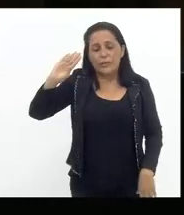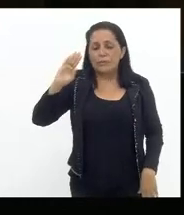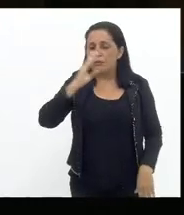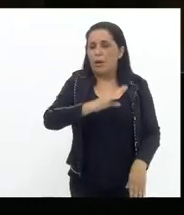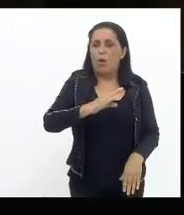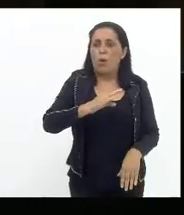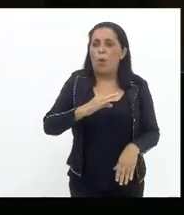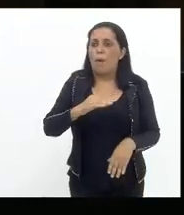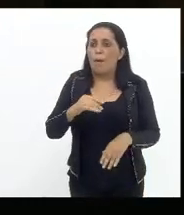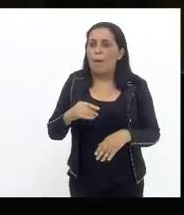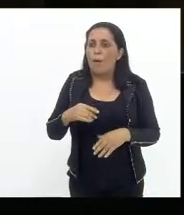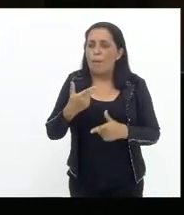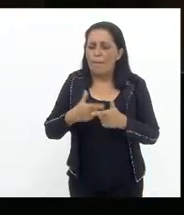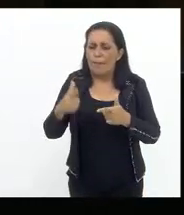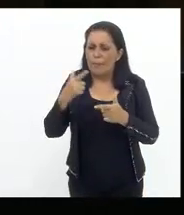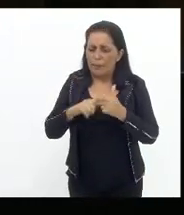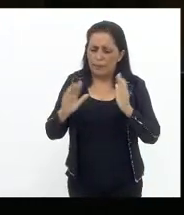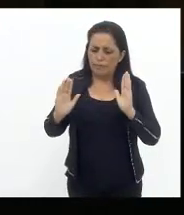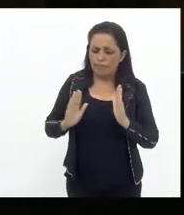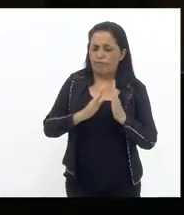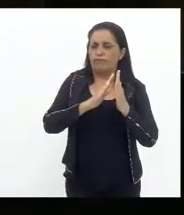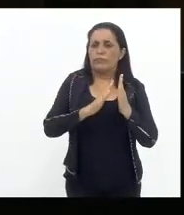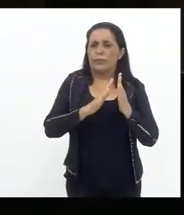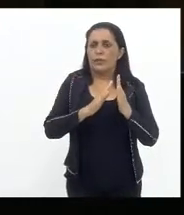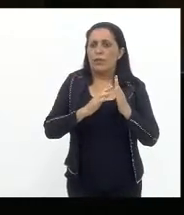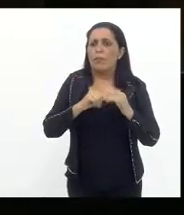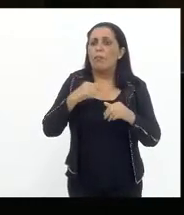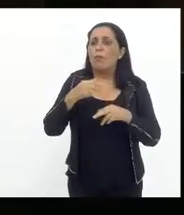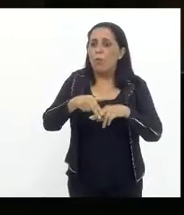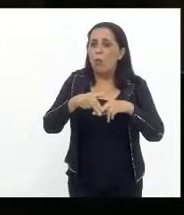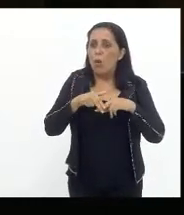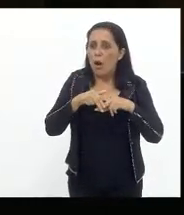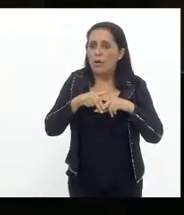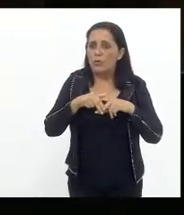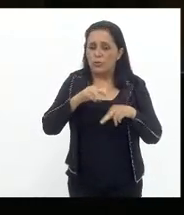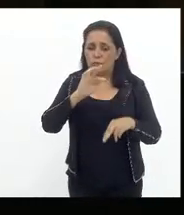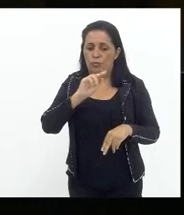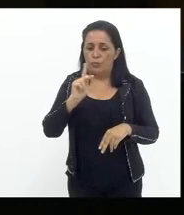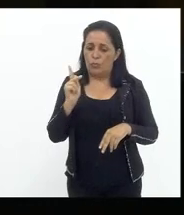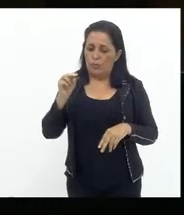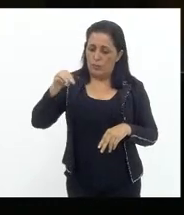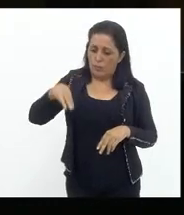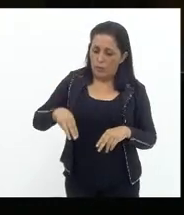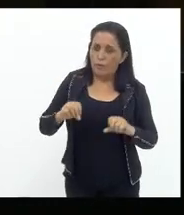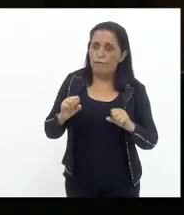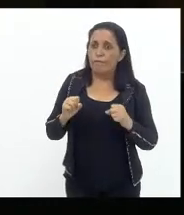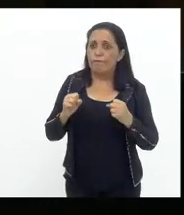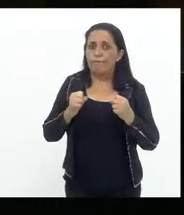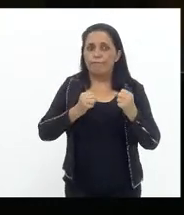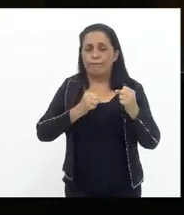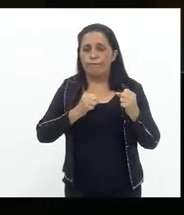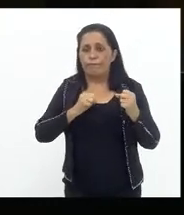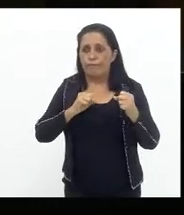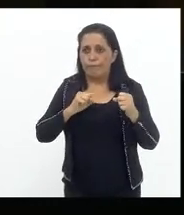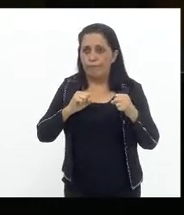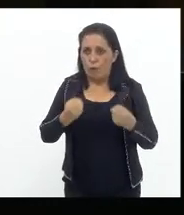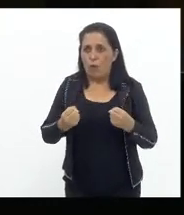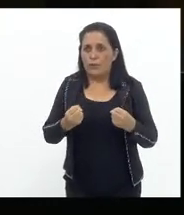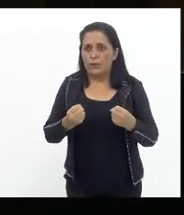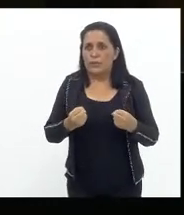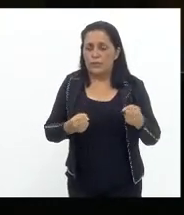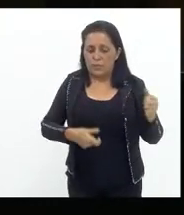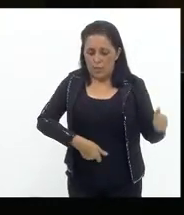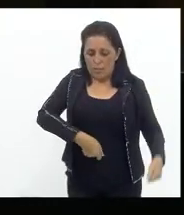principais problemas a ser enfrentado se dá pelo uso de policiais e forças armadas que reproduzem muitas práticas